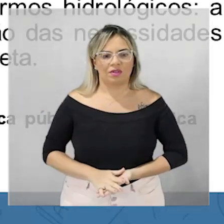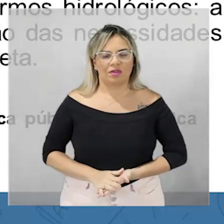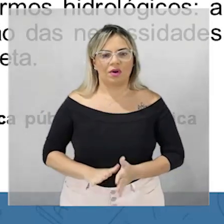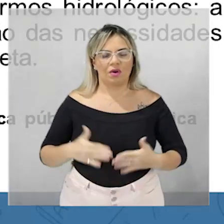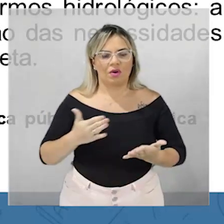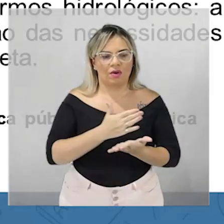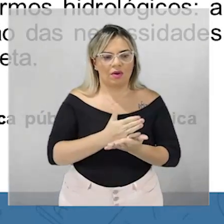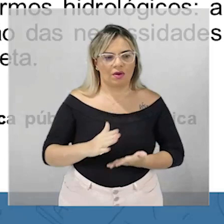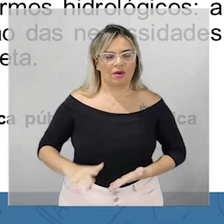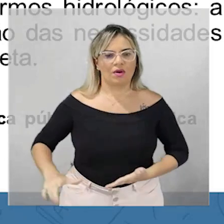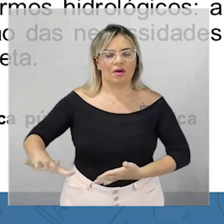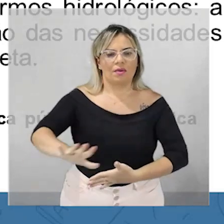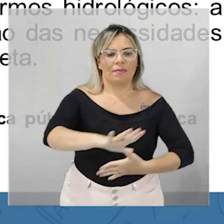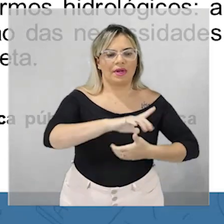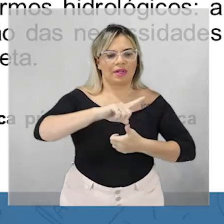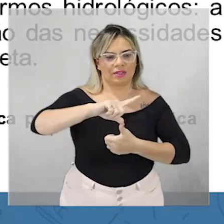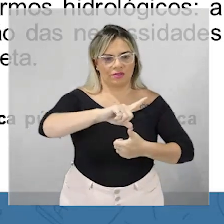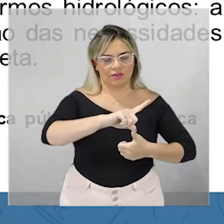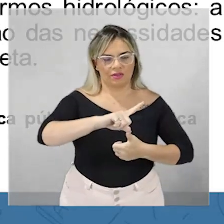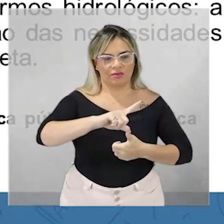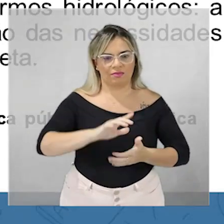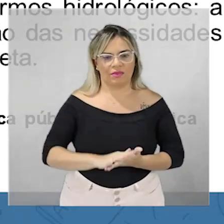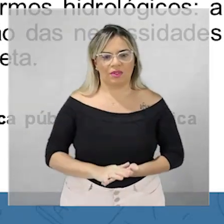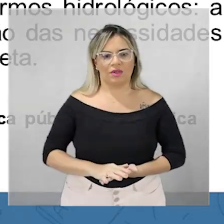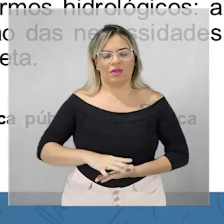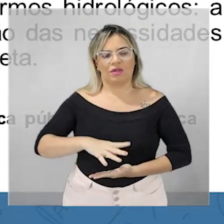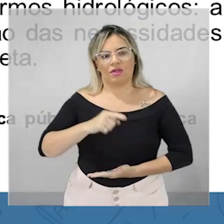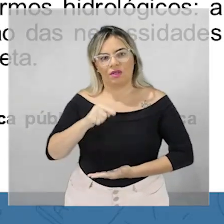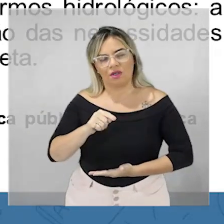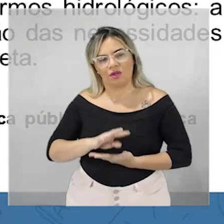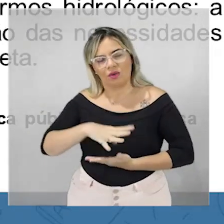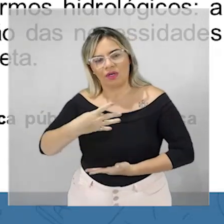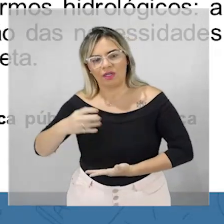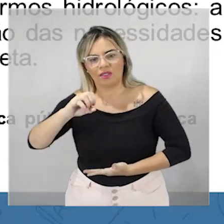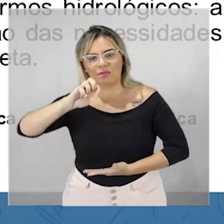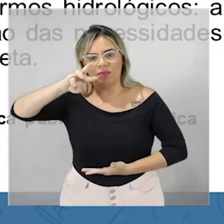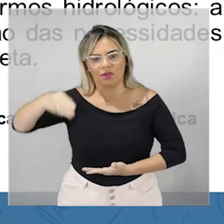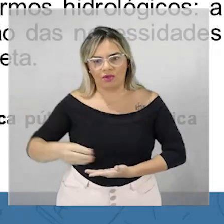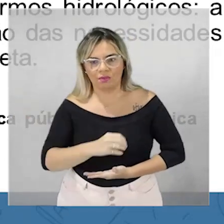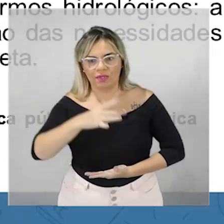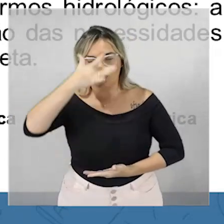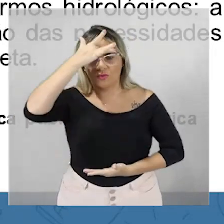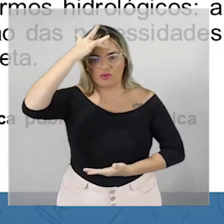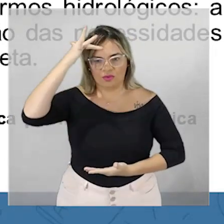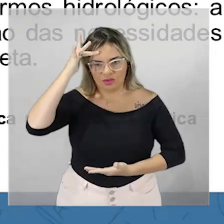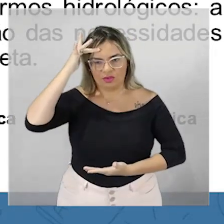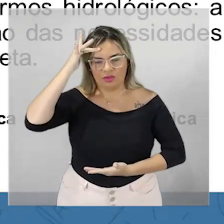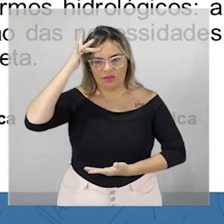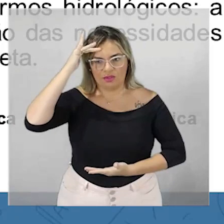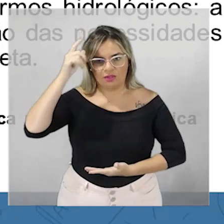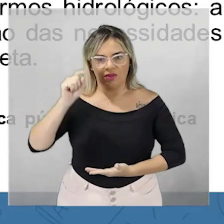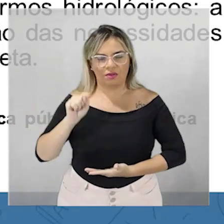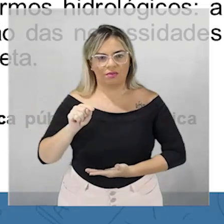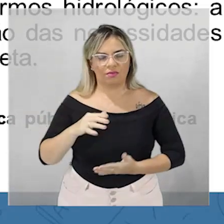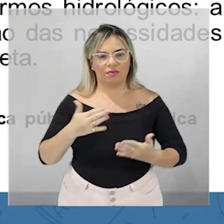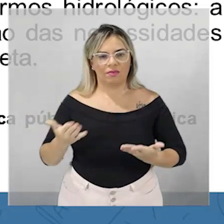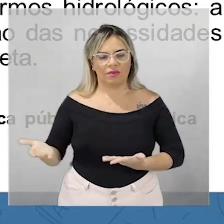dizendo, com calma, na América Latina, cerca de 40 milhões de pessoas, ou